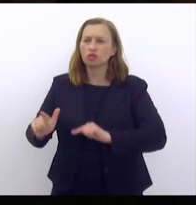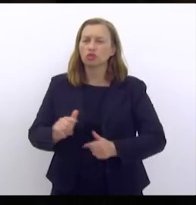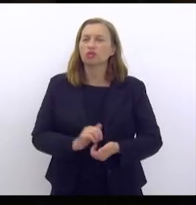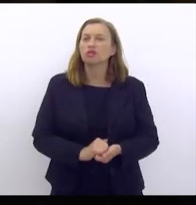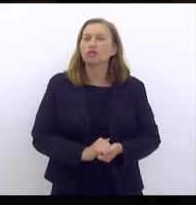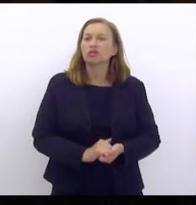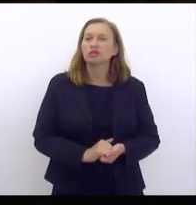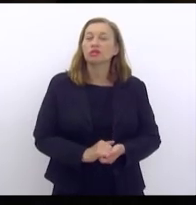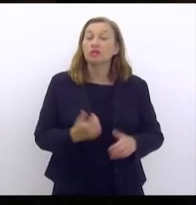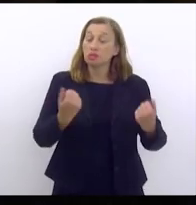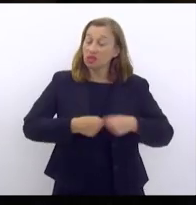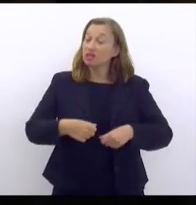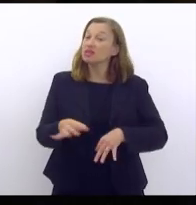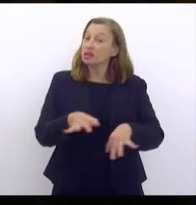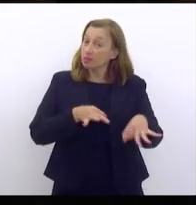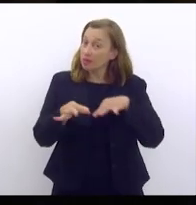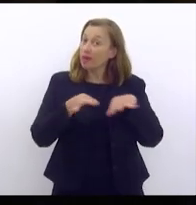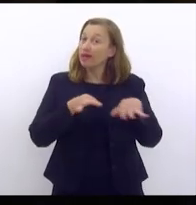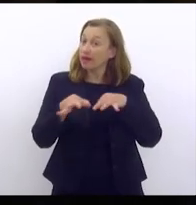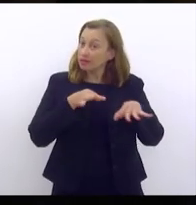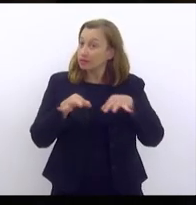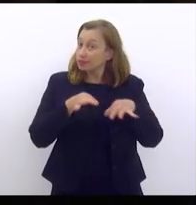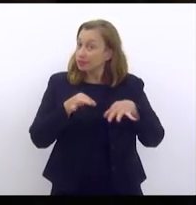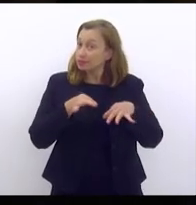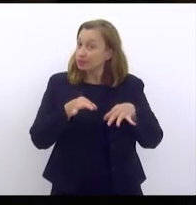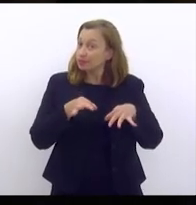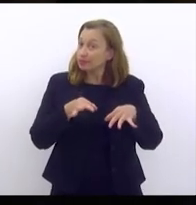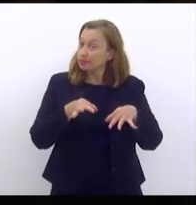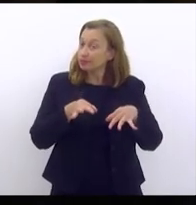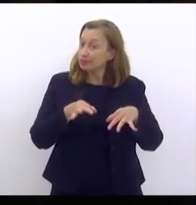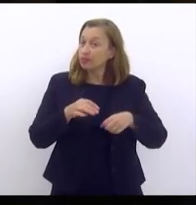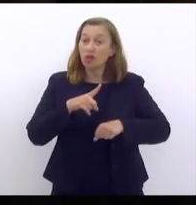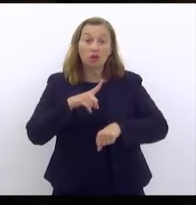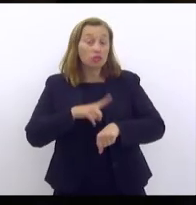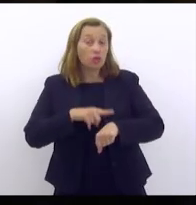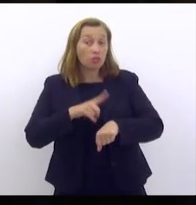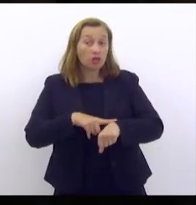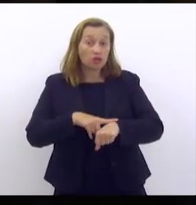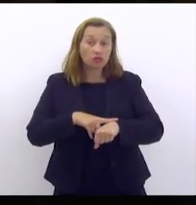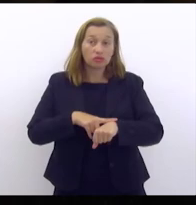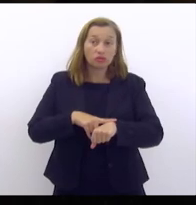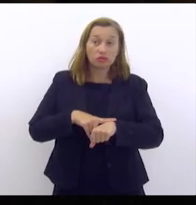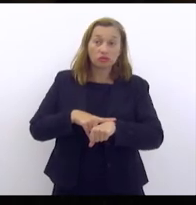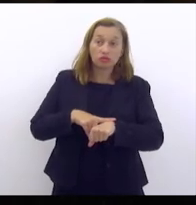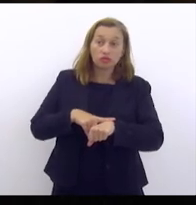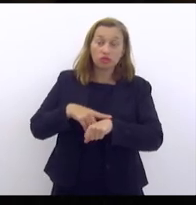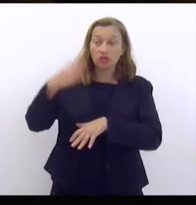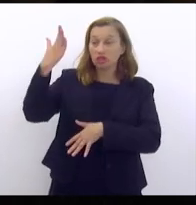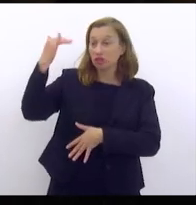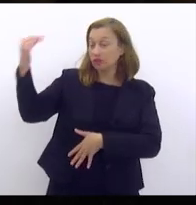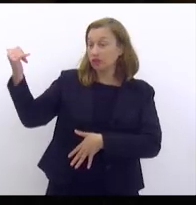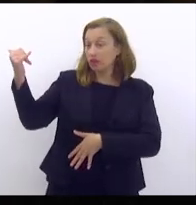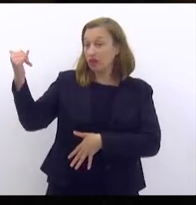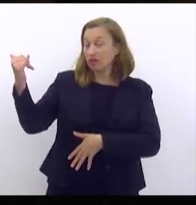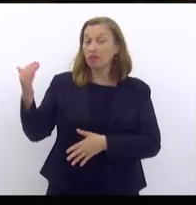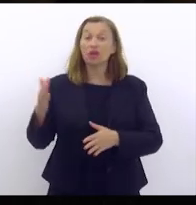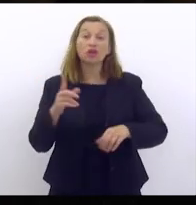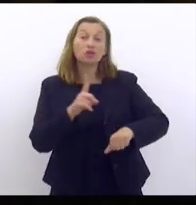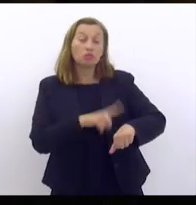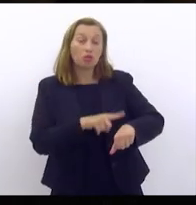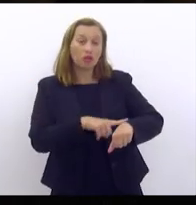ele tem que estar preparado para os momentos de glória e para os momentos